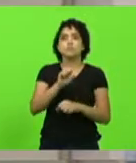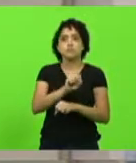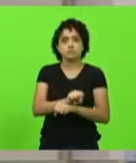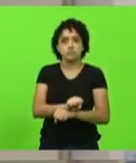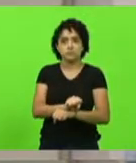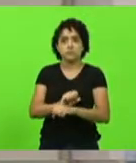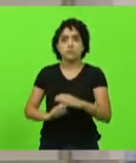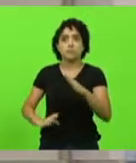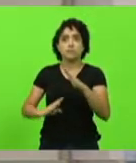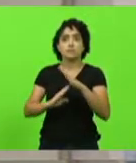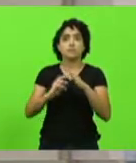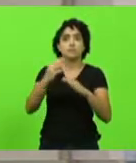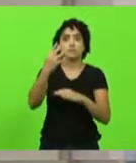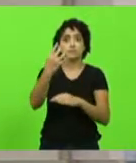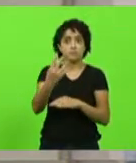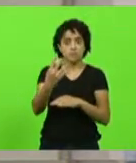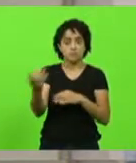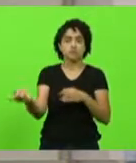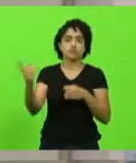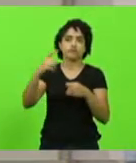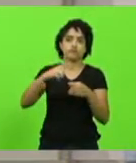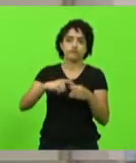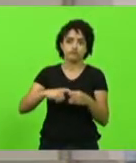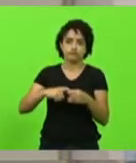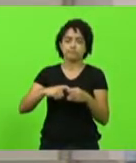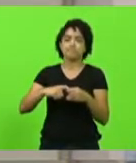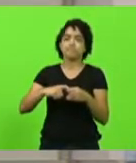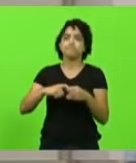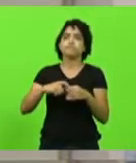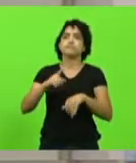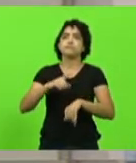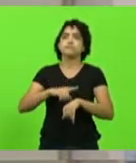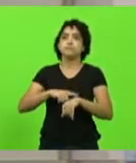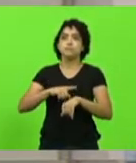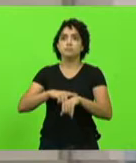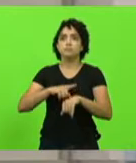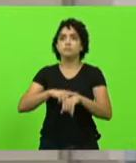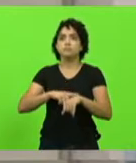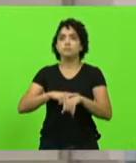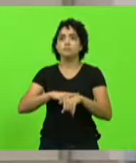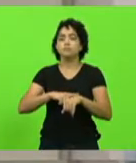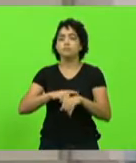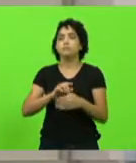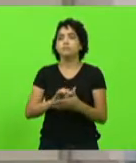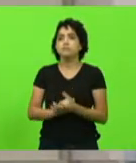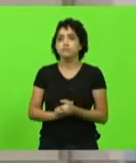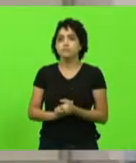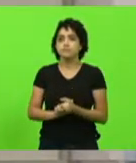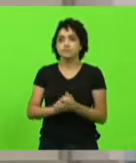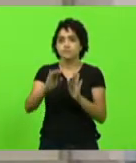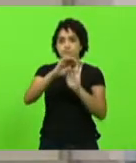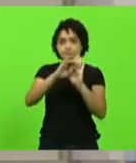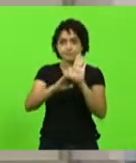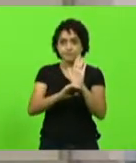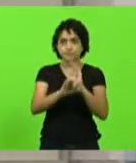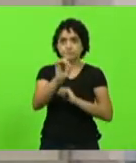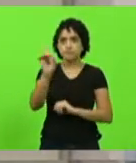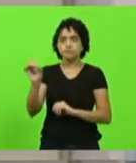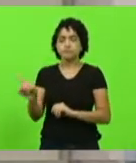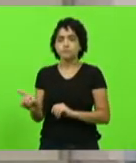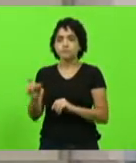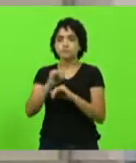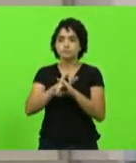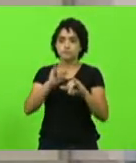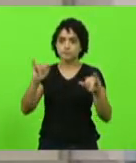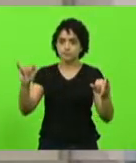sessão até às 16 horas. Reaberta a sessão, o senhor presidente adentrou no próximo horário. Ordem do dia. O senhor presidente